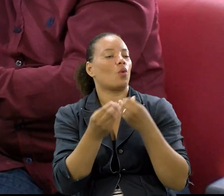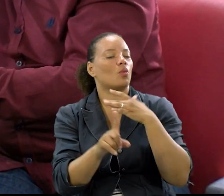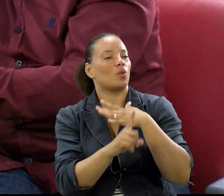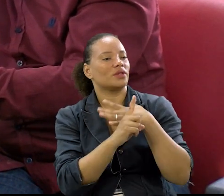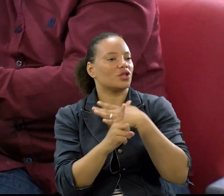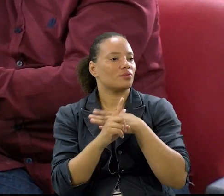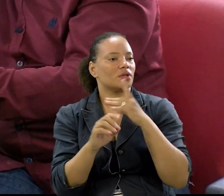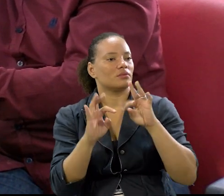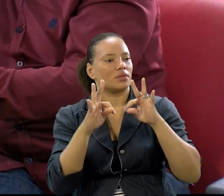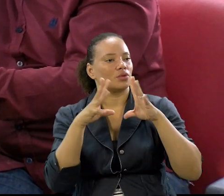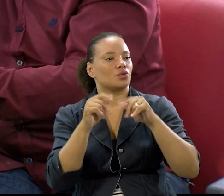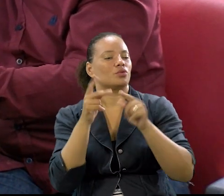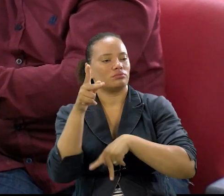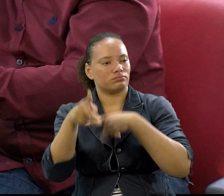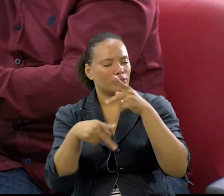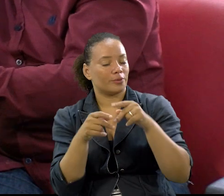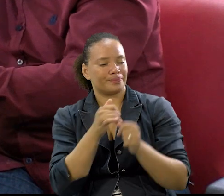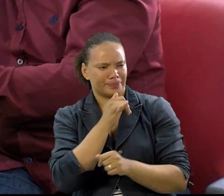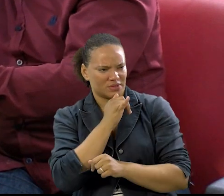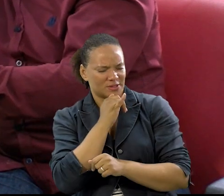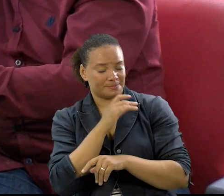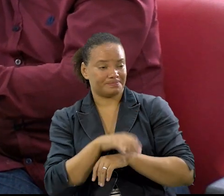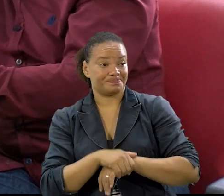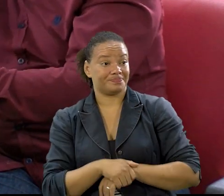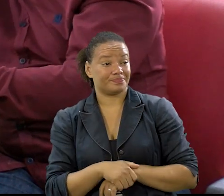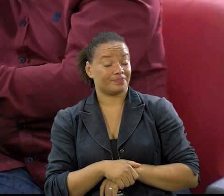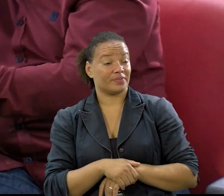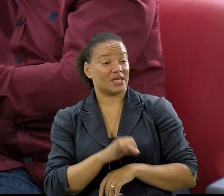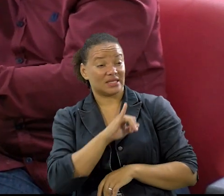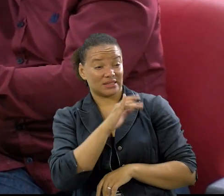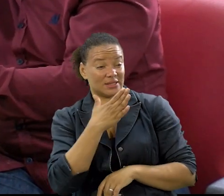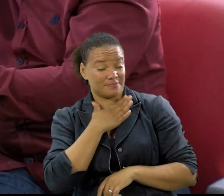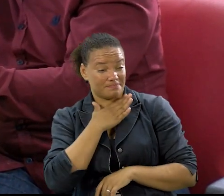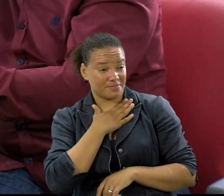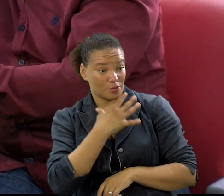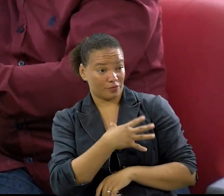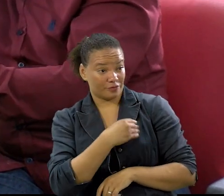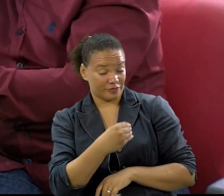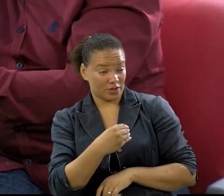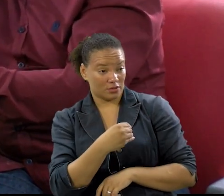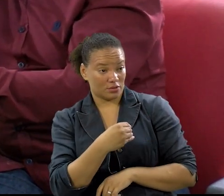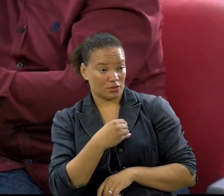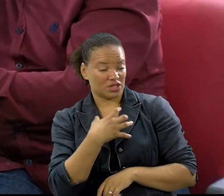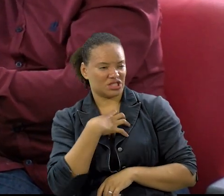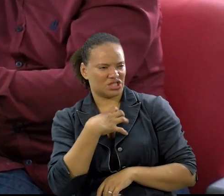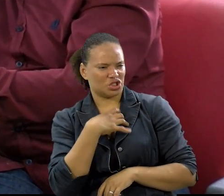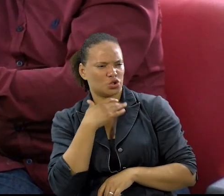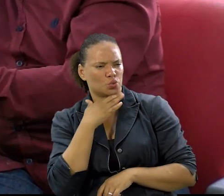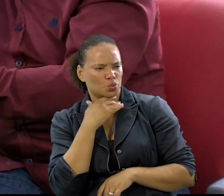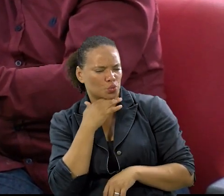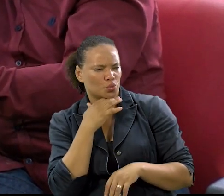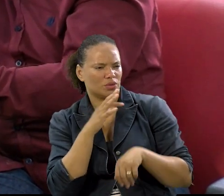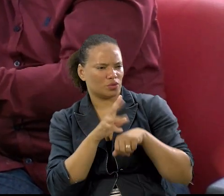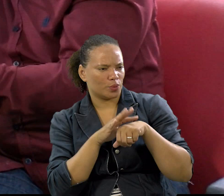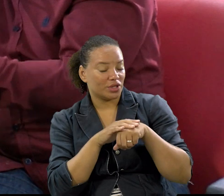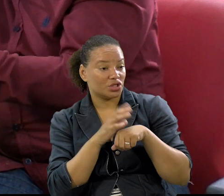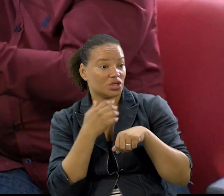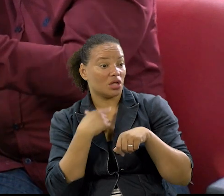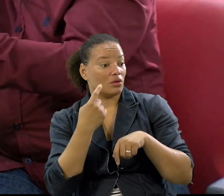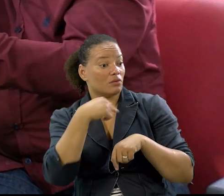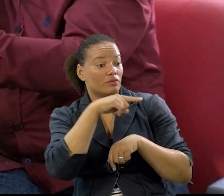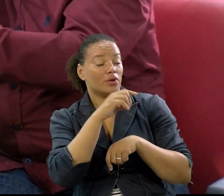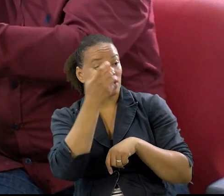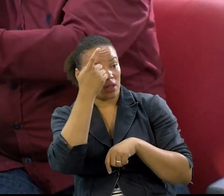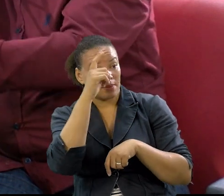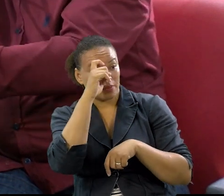esse atendimento pra população por exemplo eu hoje se meu filho passasse mal eu ia direto para lá eu não tenho uma